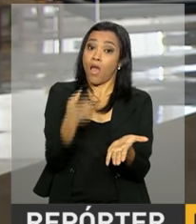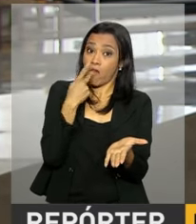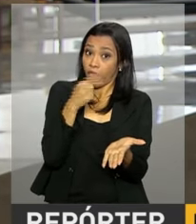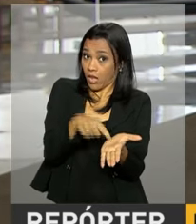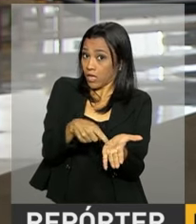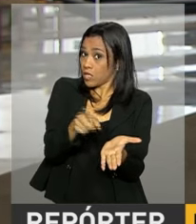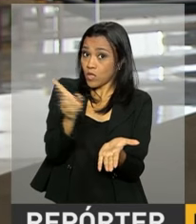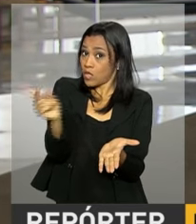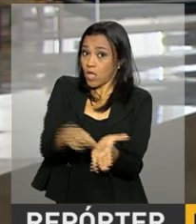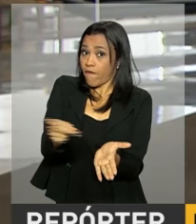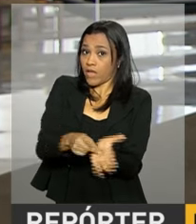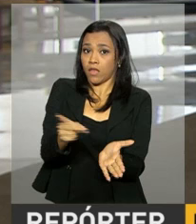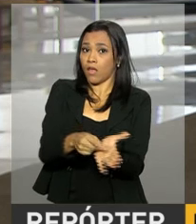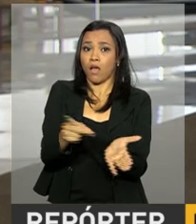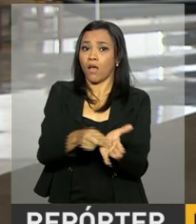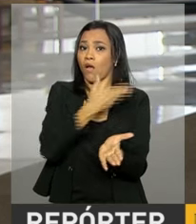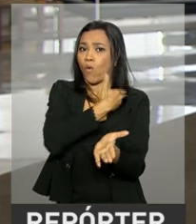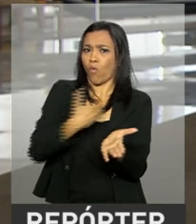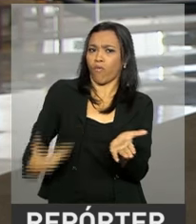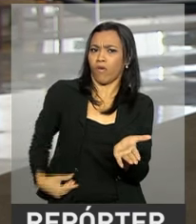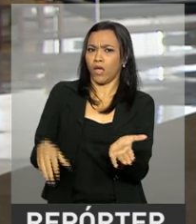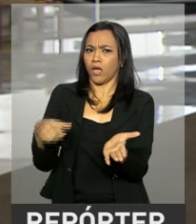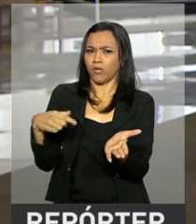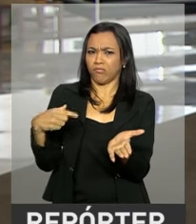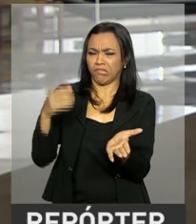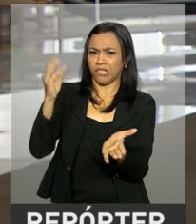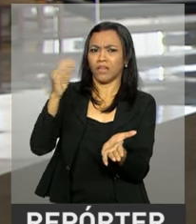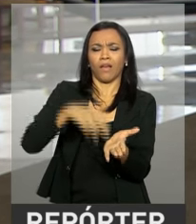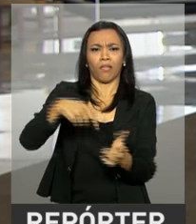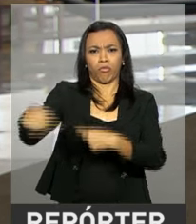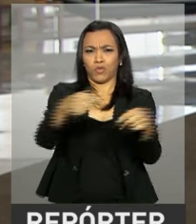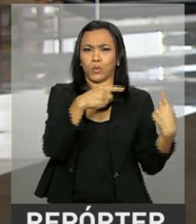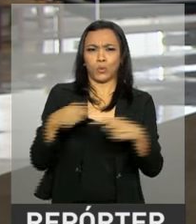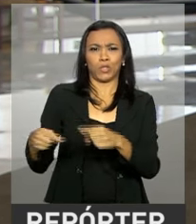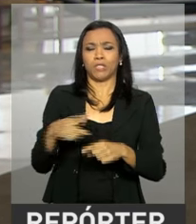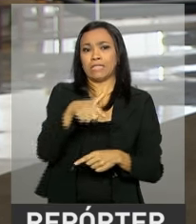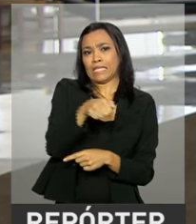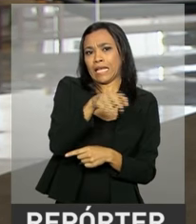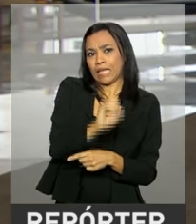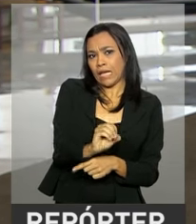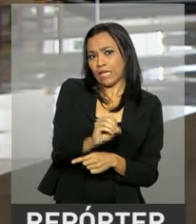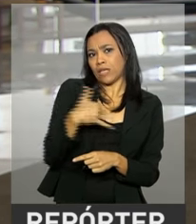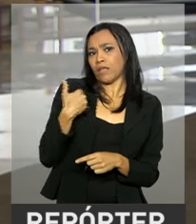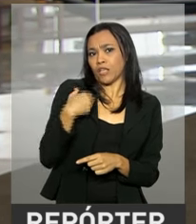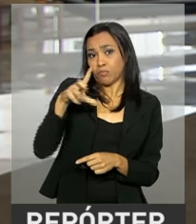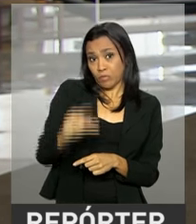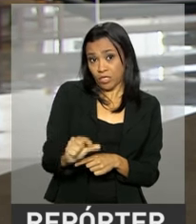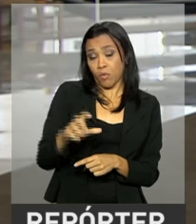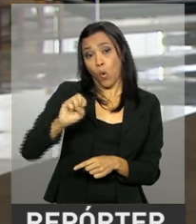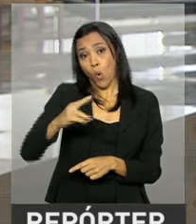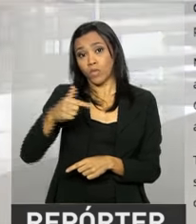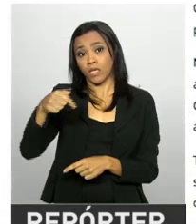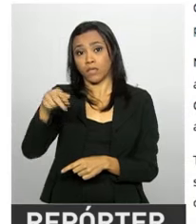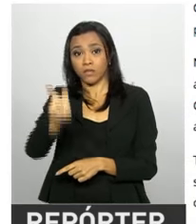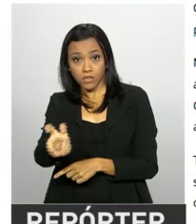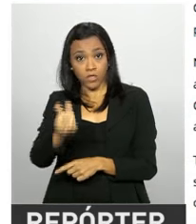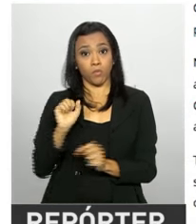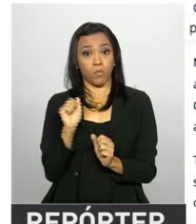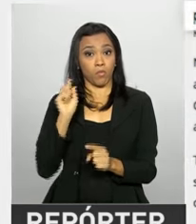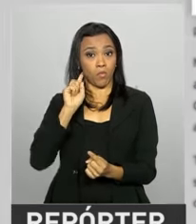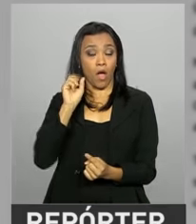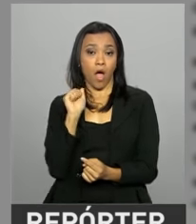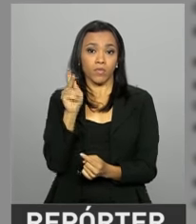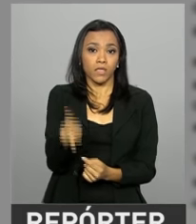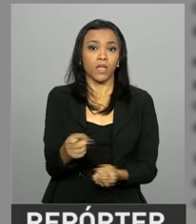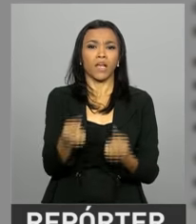diz que não é verdade que o governo esteja debatendo idade mínima de 70 ou 75 anos para aposentadoria extinção